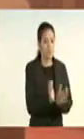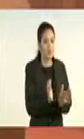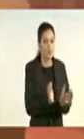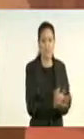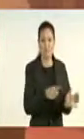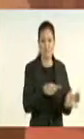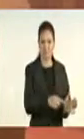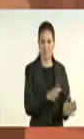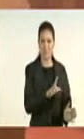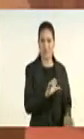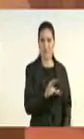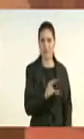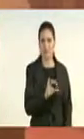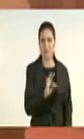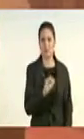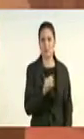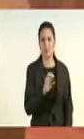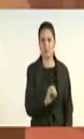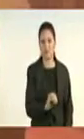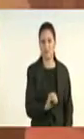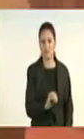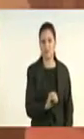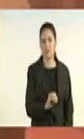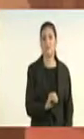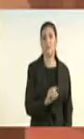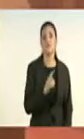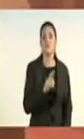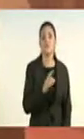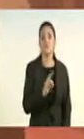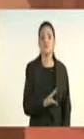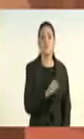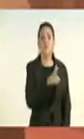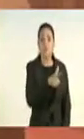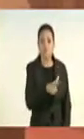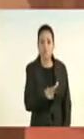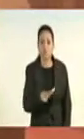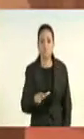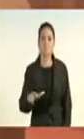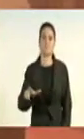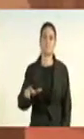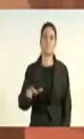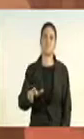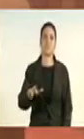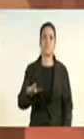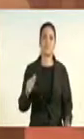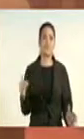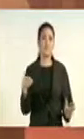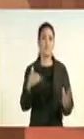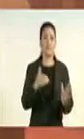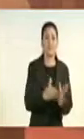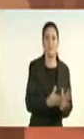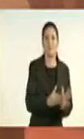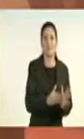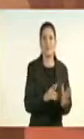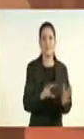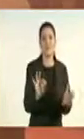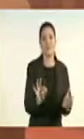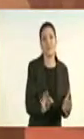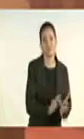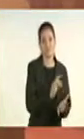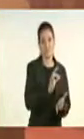licitação adjudicou, que é uma das últimas fases da licitação, aquelas empresas que